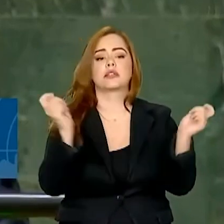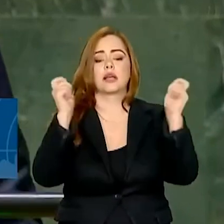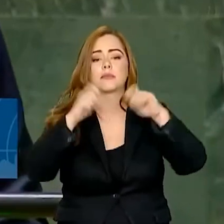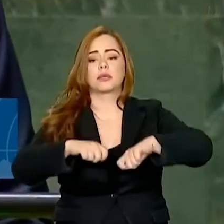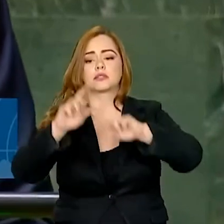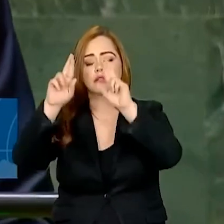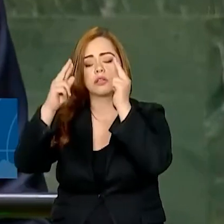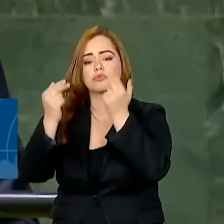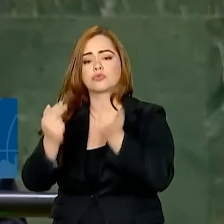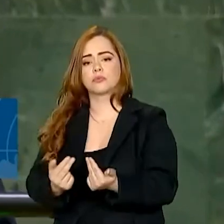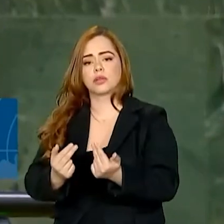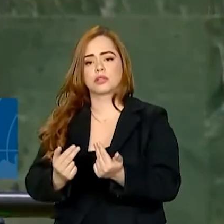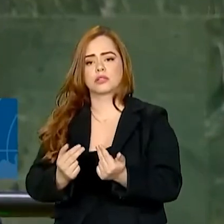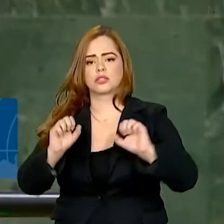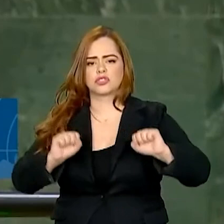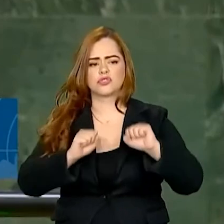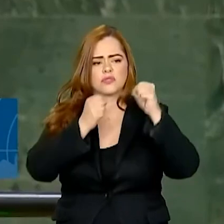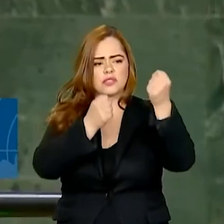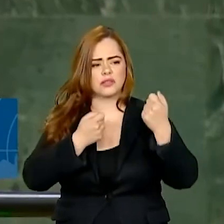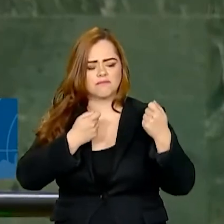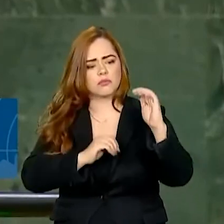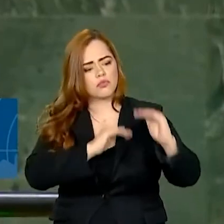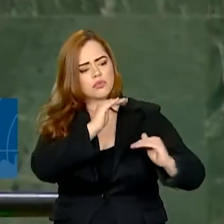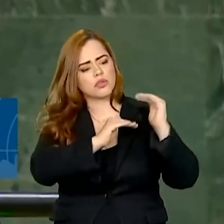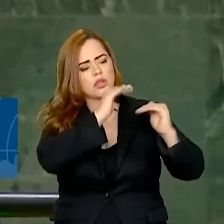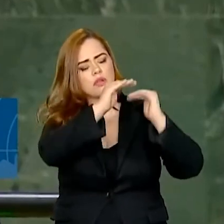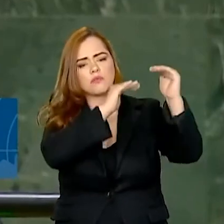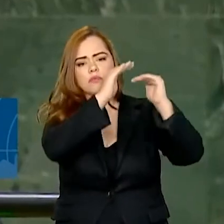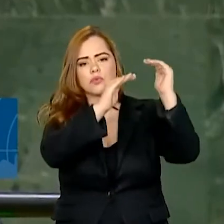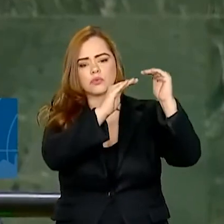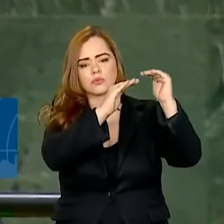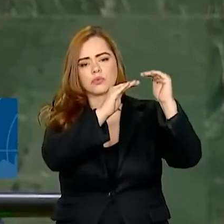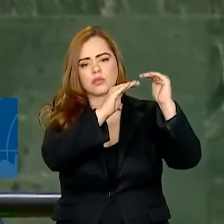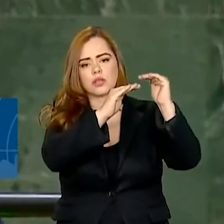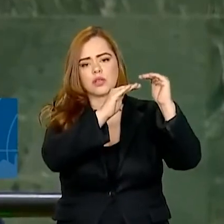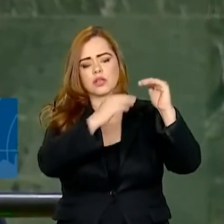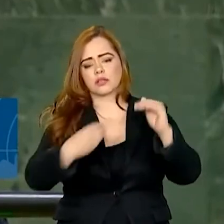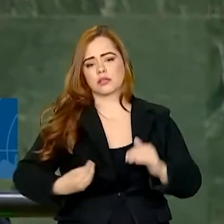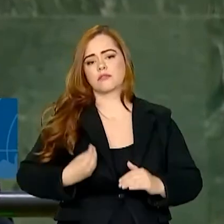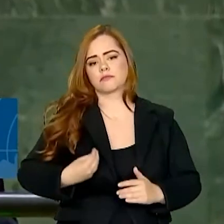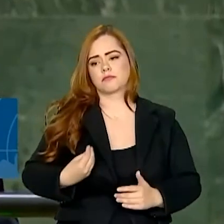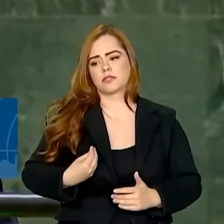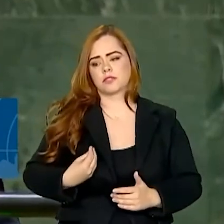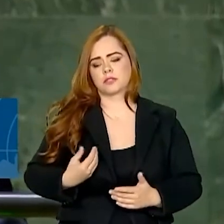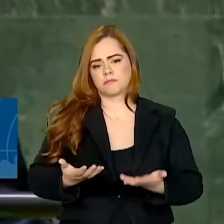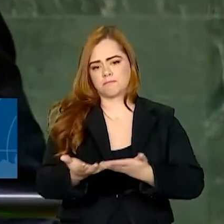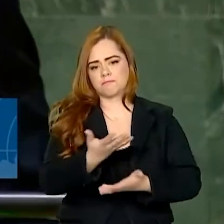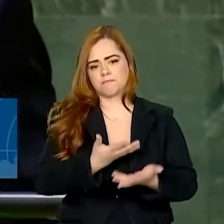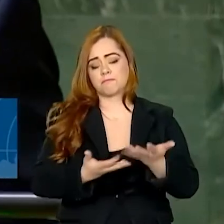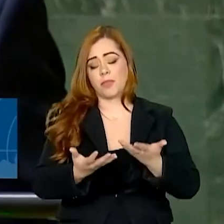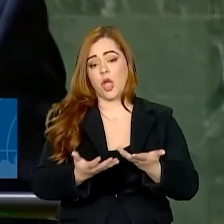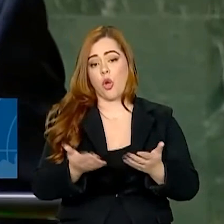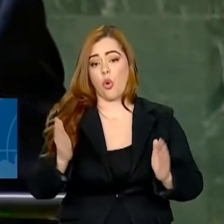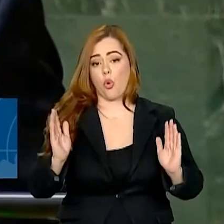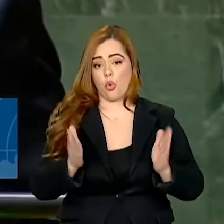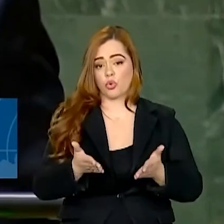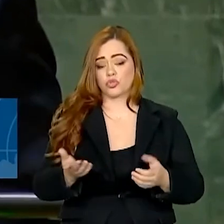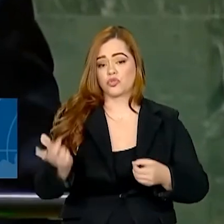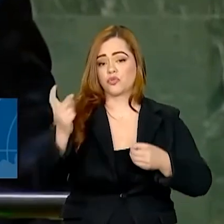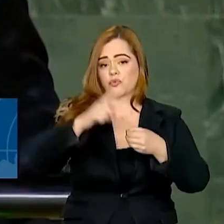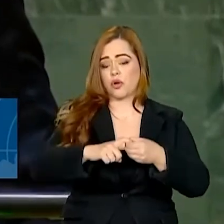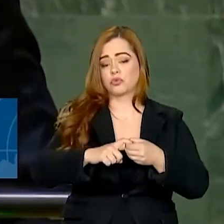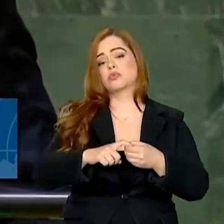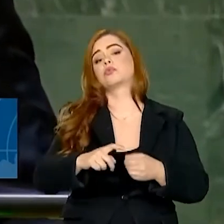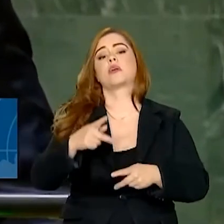capacidade humana de vencer desafios e formas superiores de convivência. Volto hoje